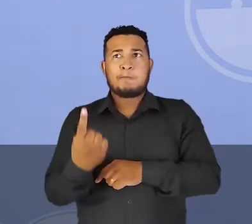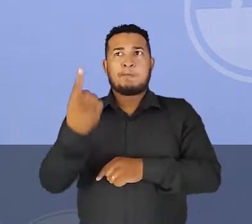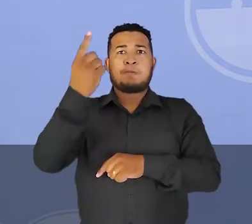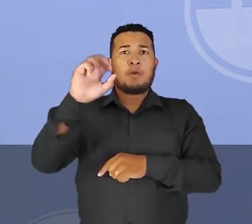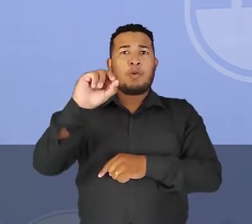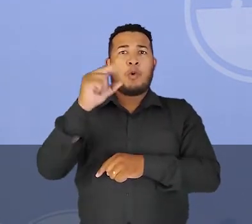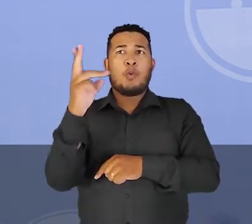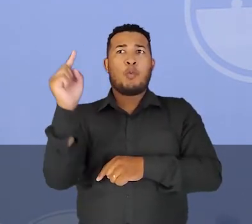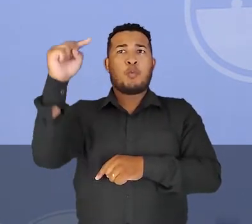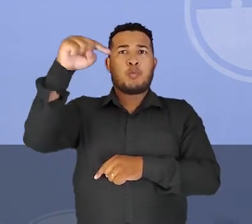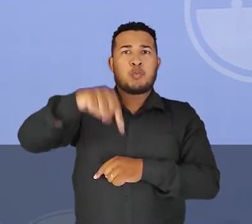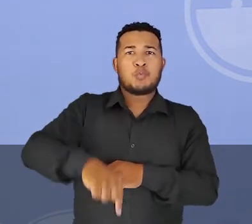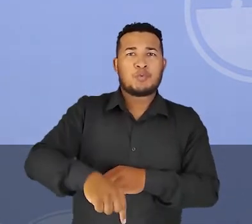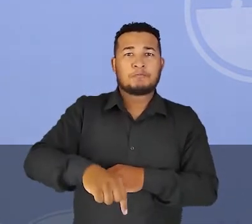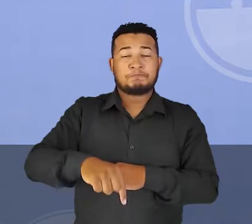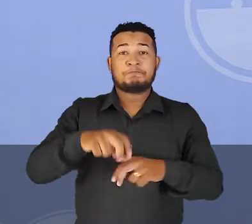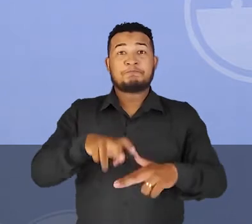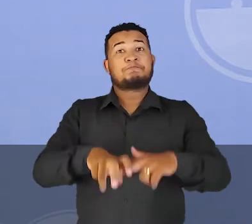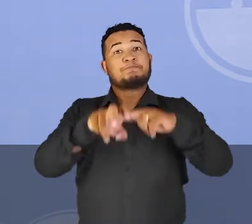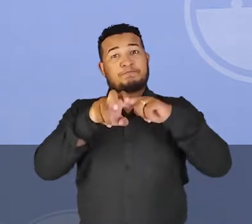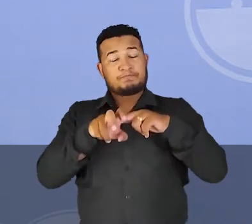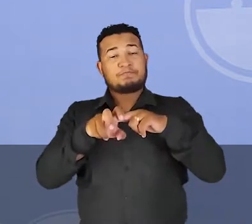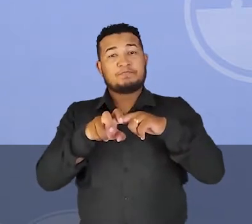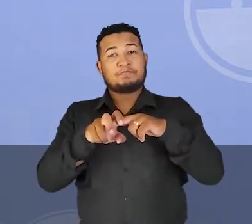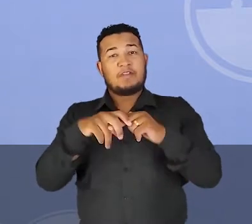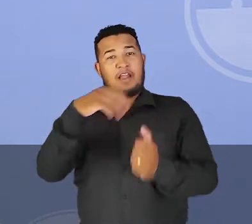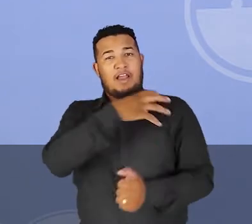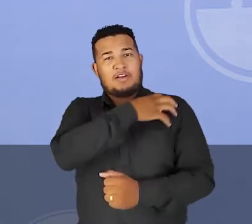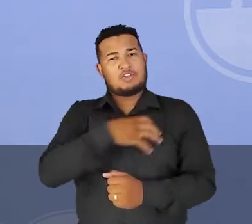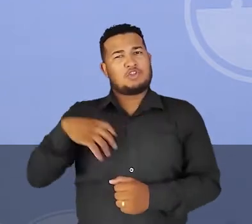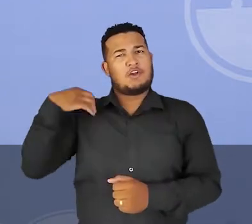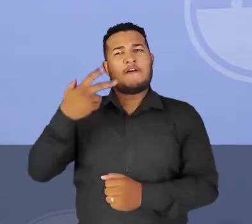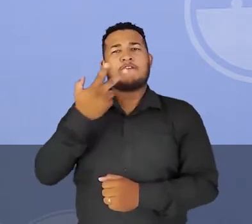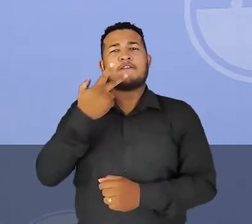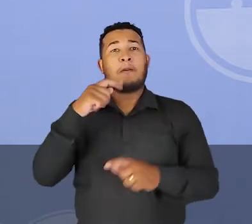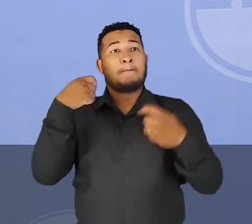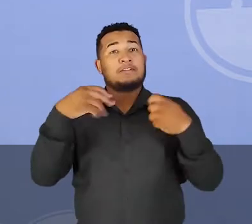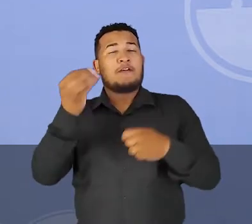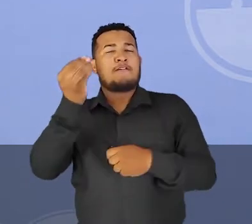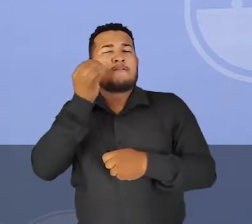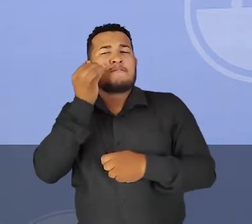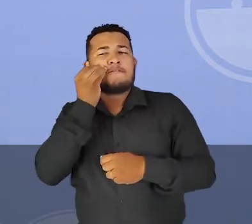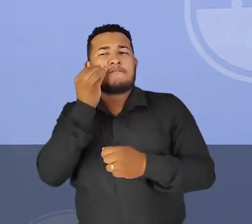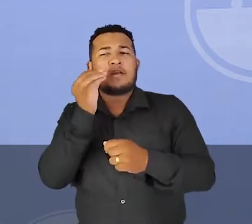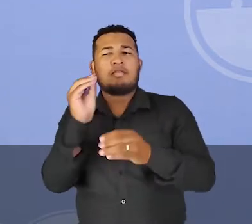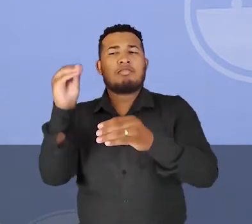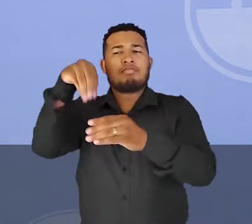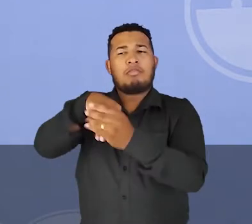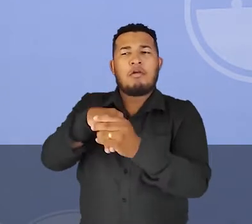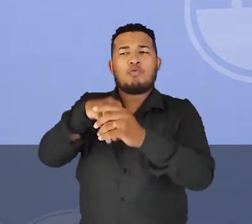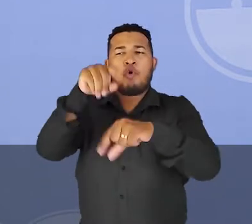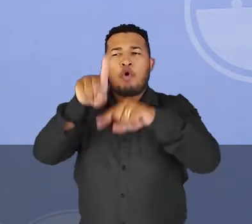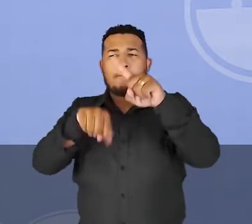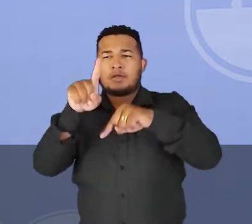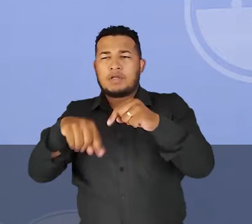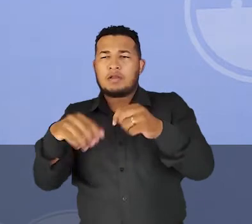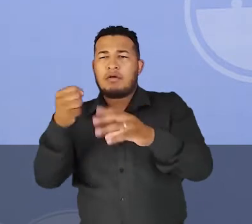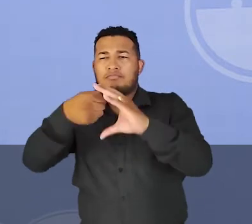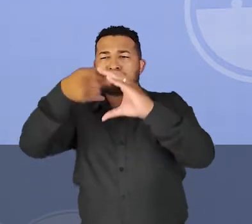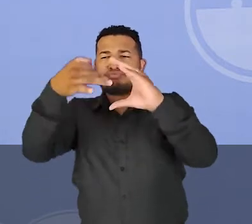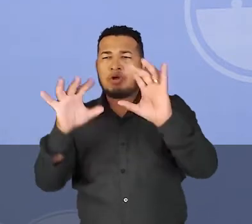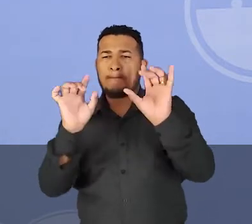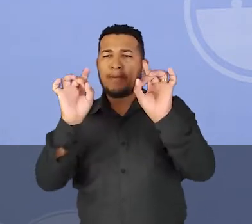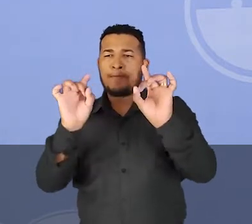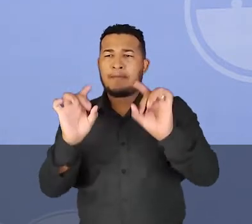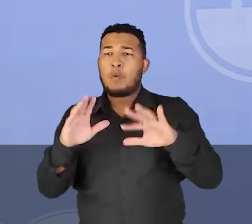ou se iria descer. Portanto, Aristóteles acreditava que deveria olhar a constituição de cada